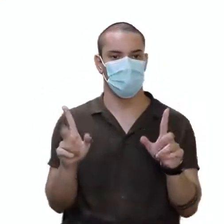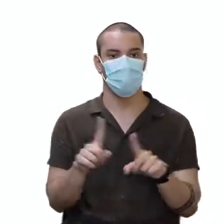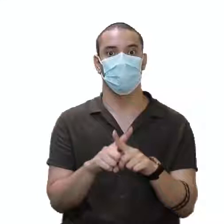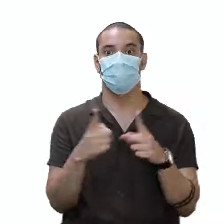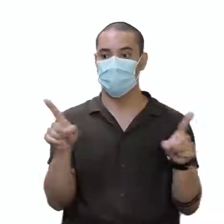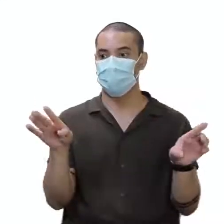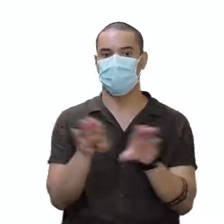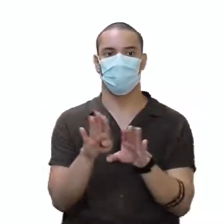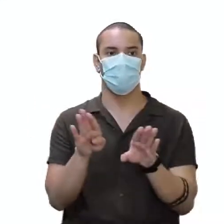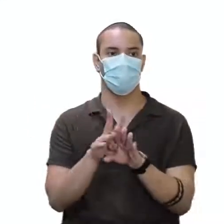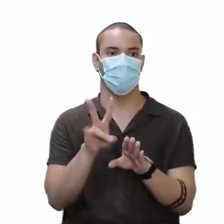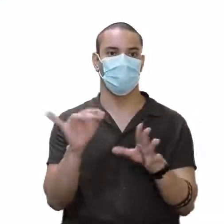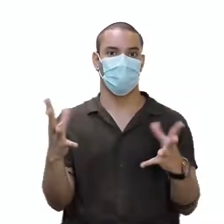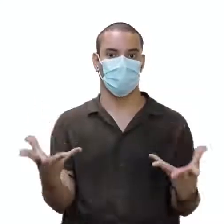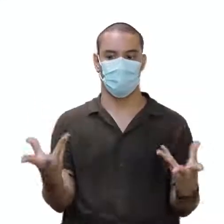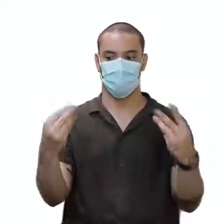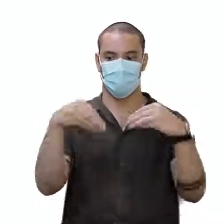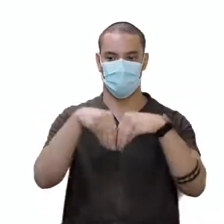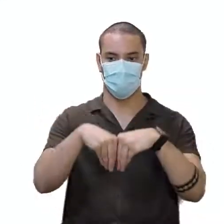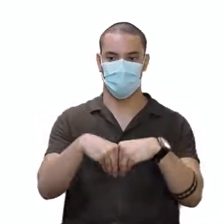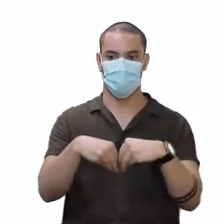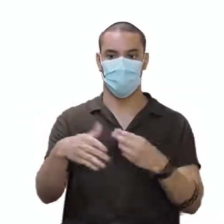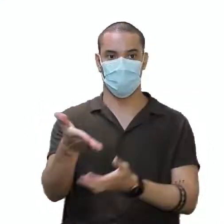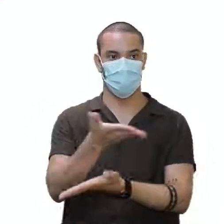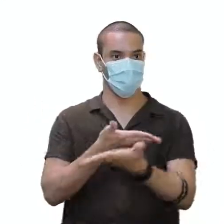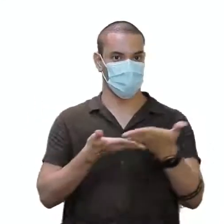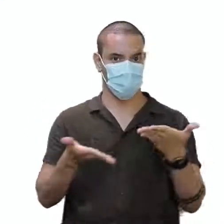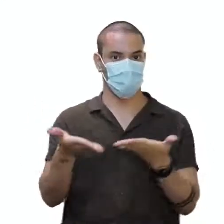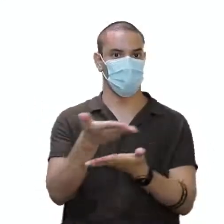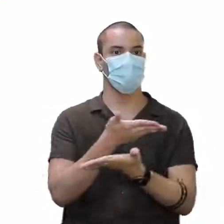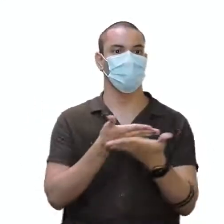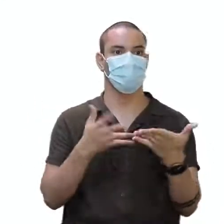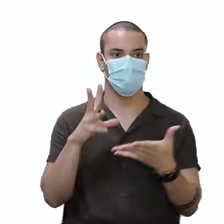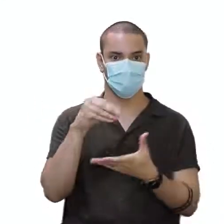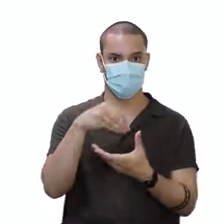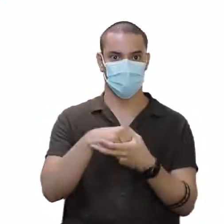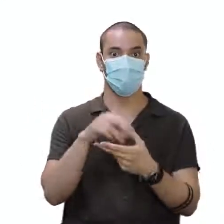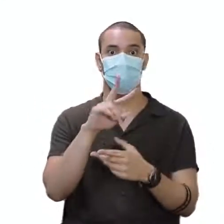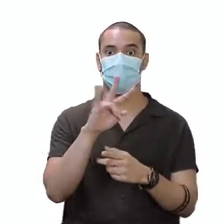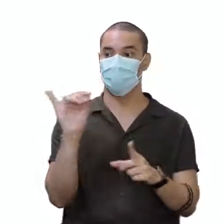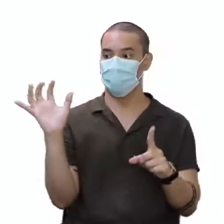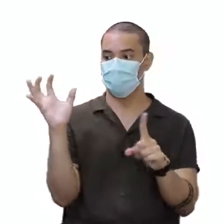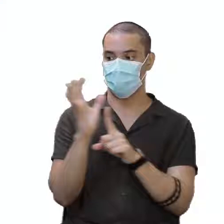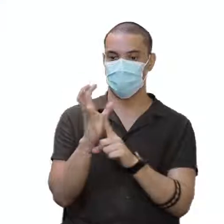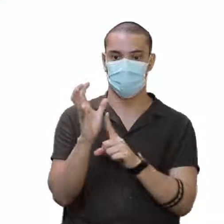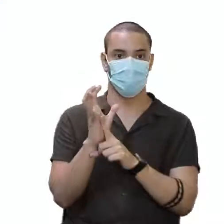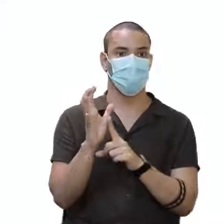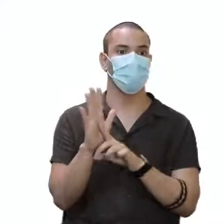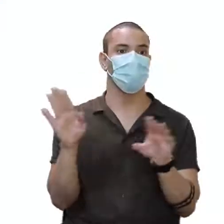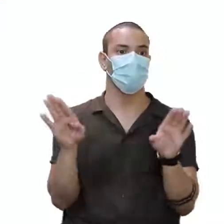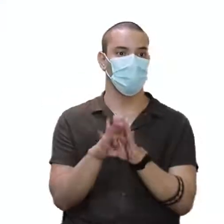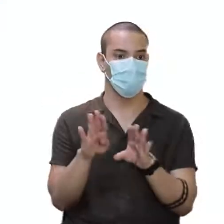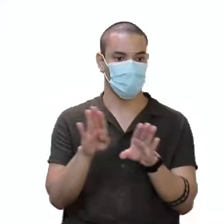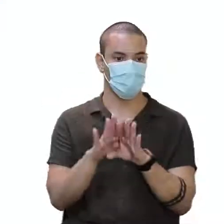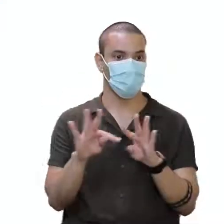que eles também vão se interagir, se relacionar e vão interferir em todo o